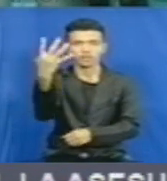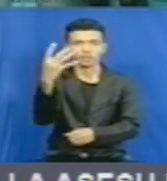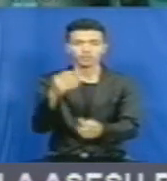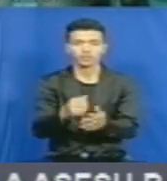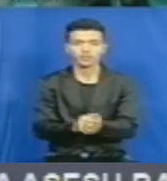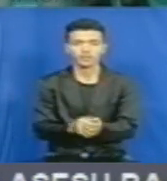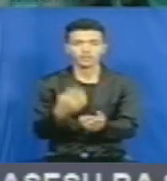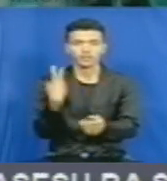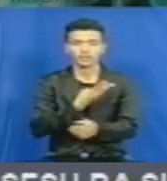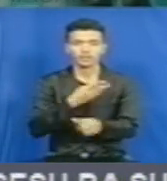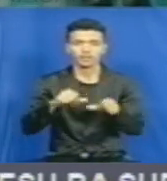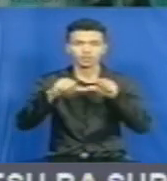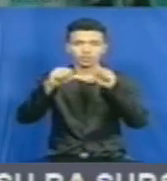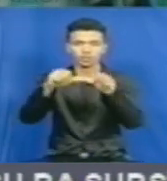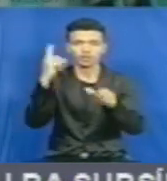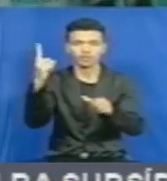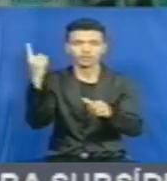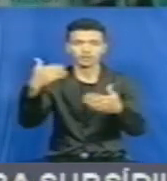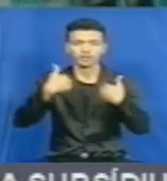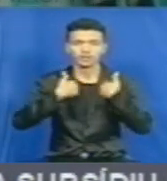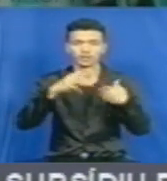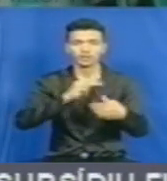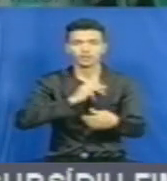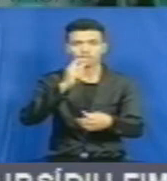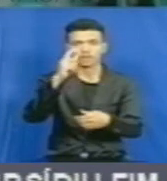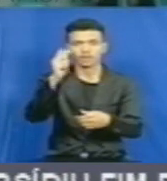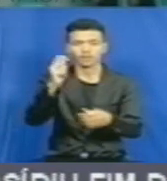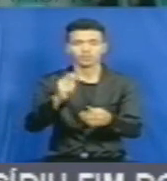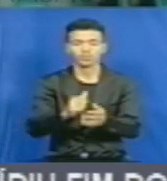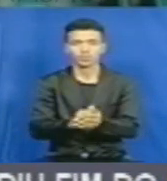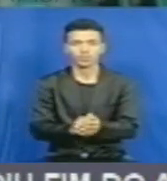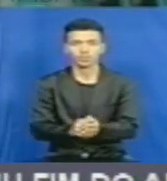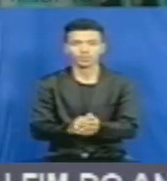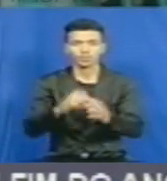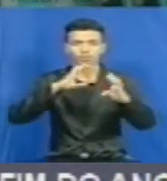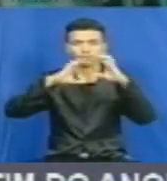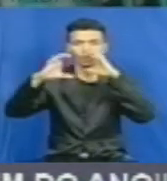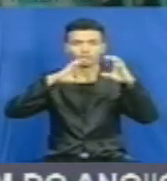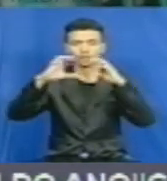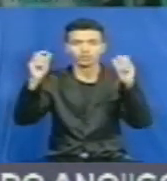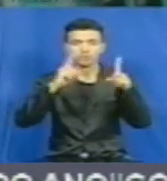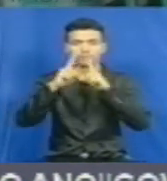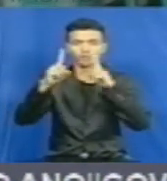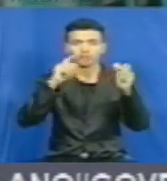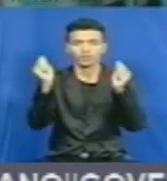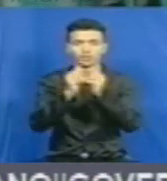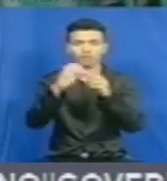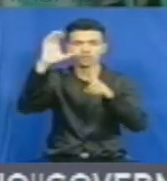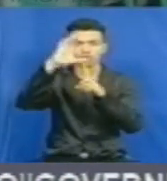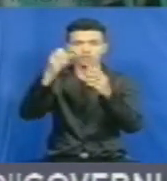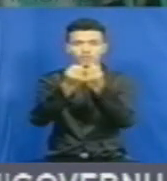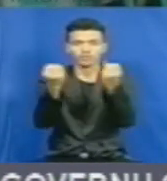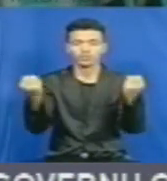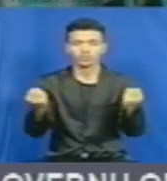Edené continua na fatia mas tu aí mano tudo nem suco e suco mais Ita komuniko sef sukone ni rasimos oi hawa detekta